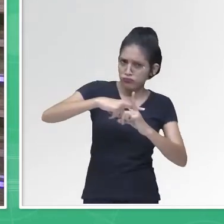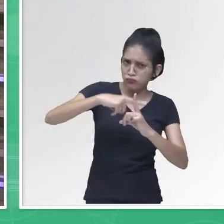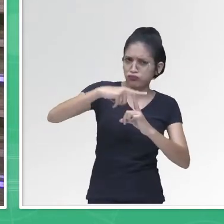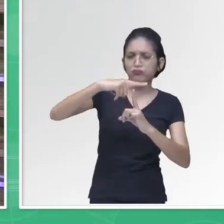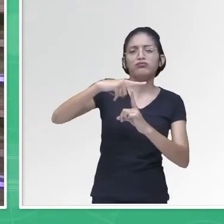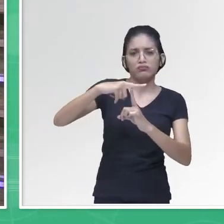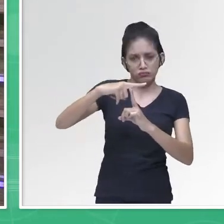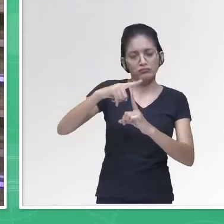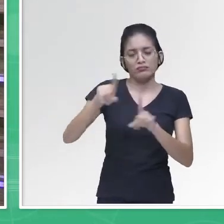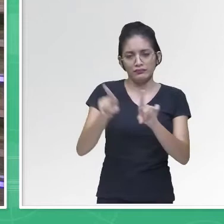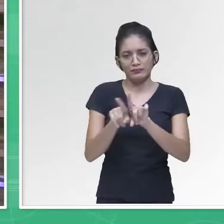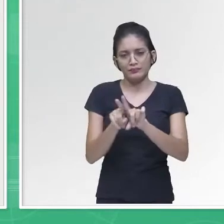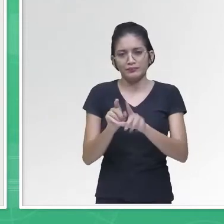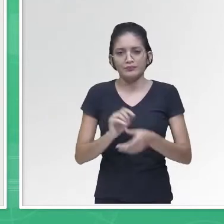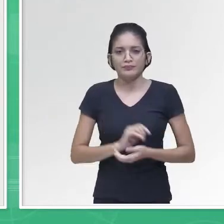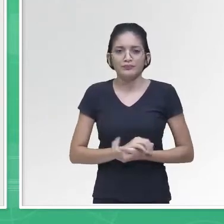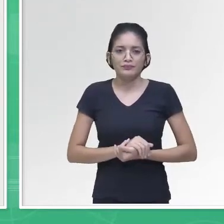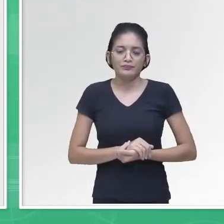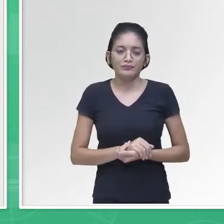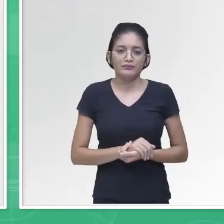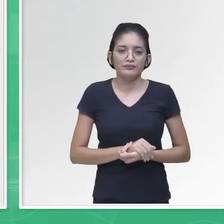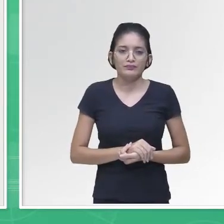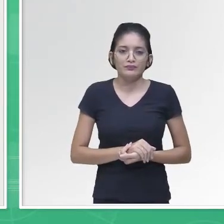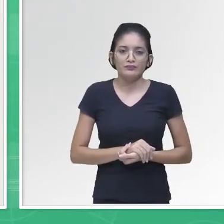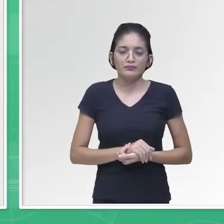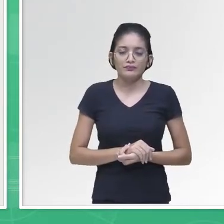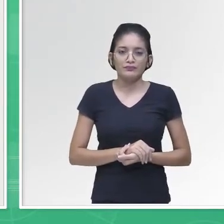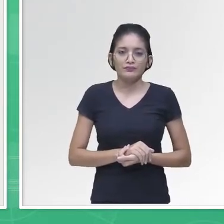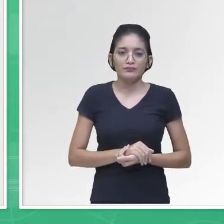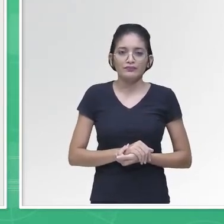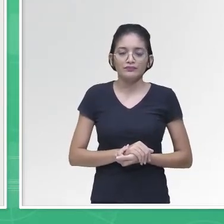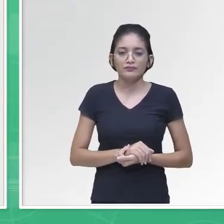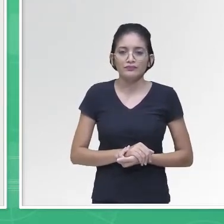aumento da solubilidade.